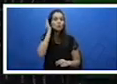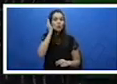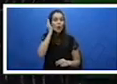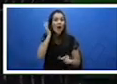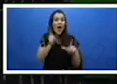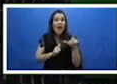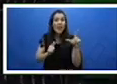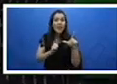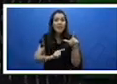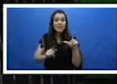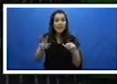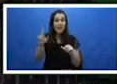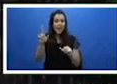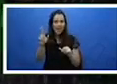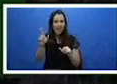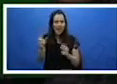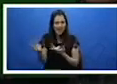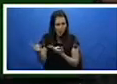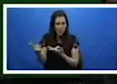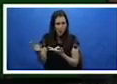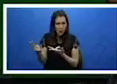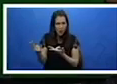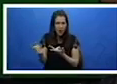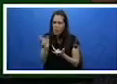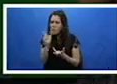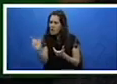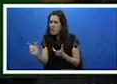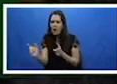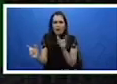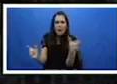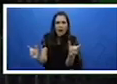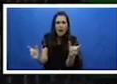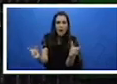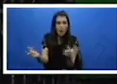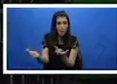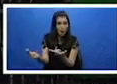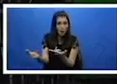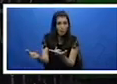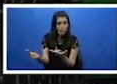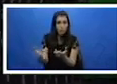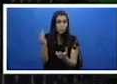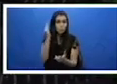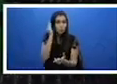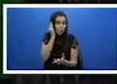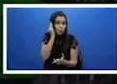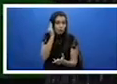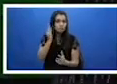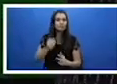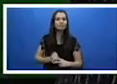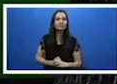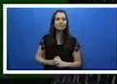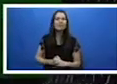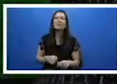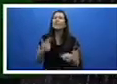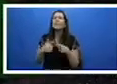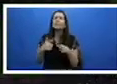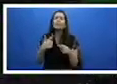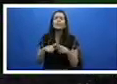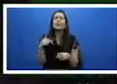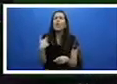é igual nessas duas palavras, tá? Então, por que usamos